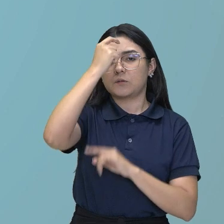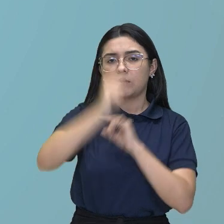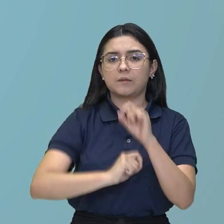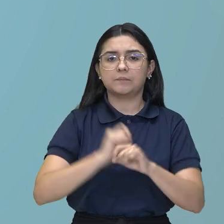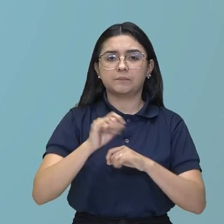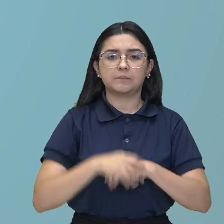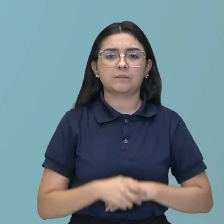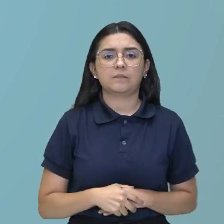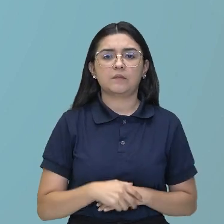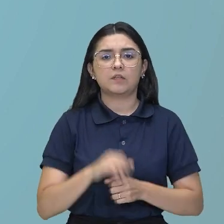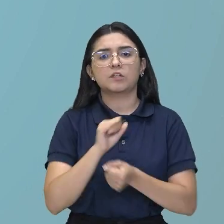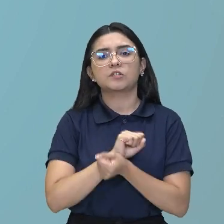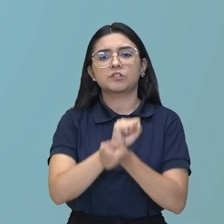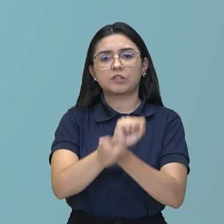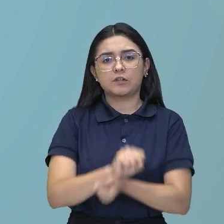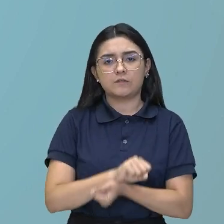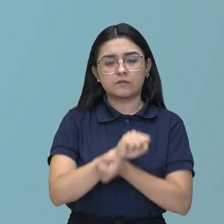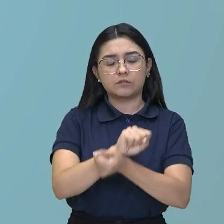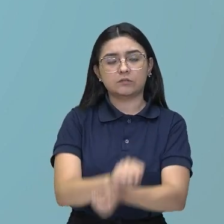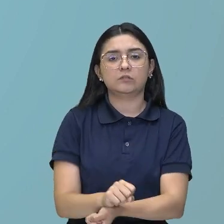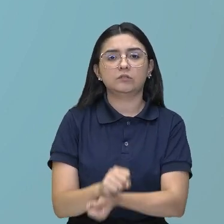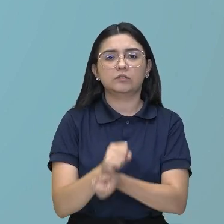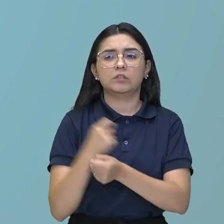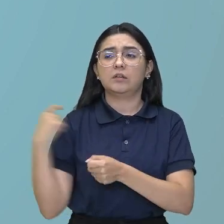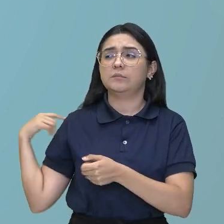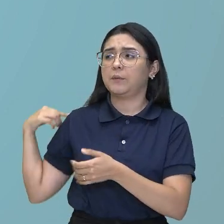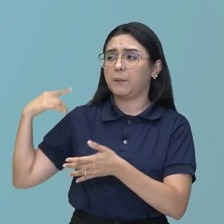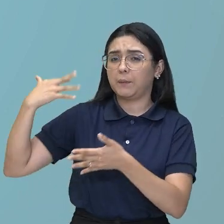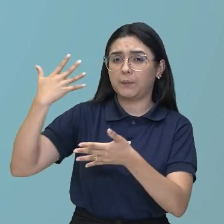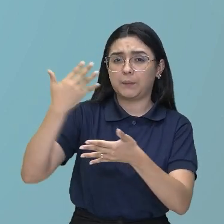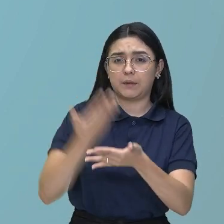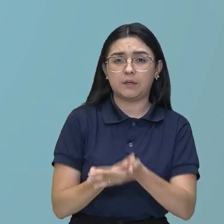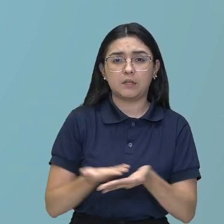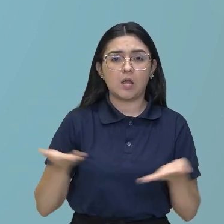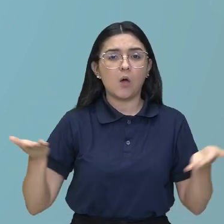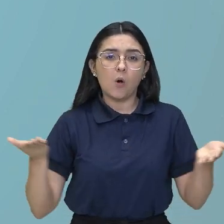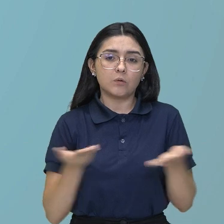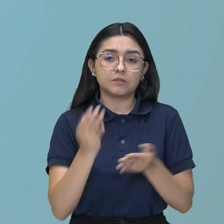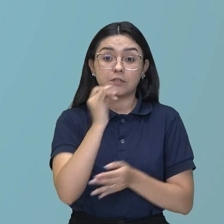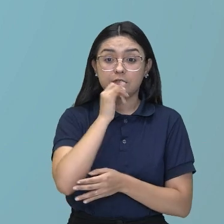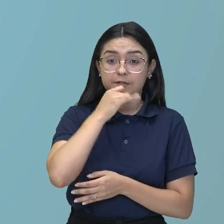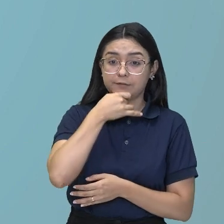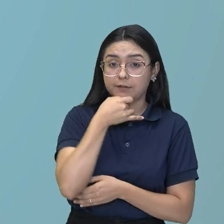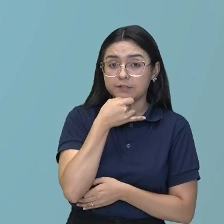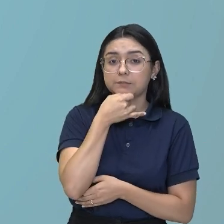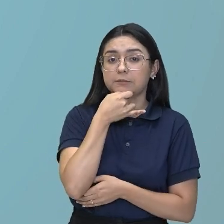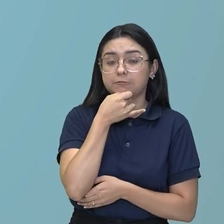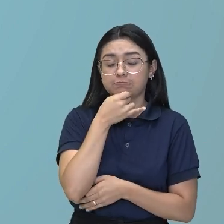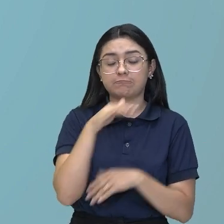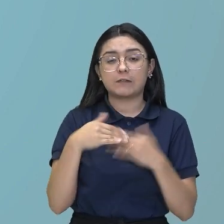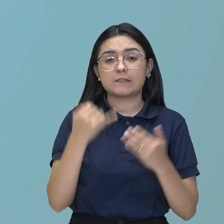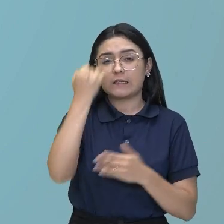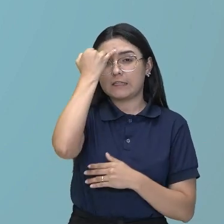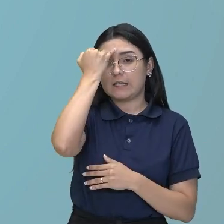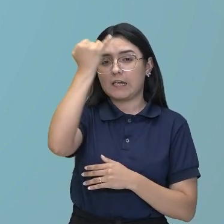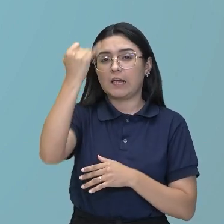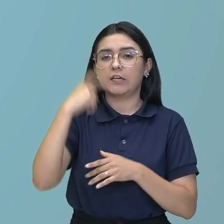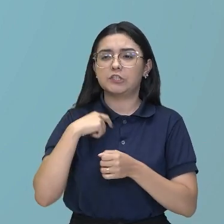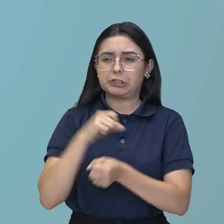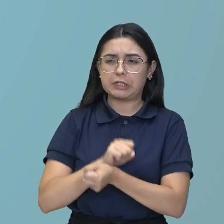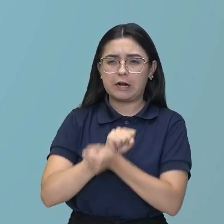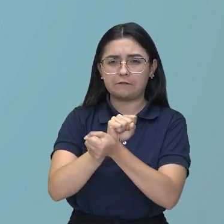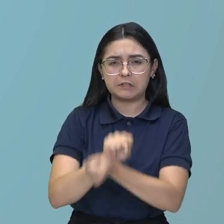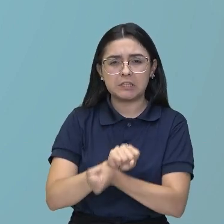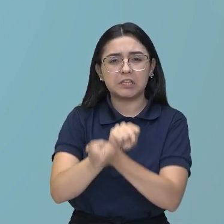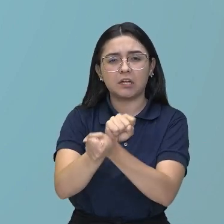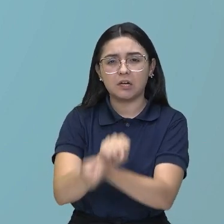escravocrata que perdura até os dias de hoje. Infelizmente, essa ideia, né, da escravidão e